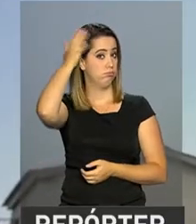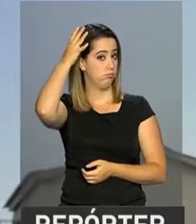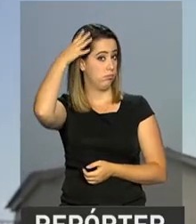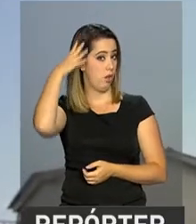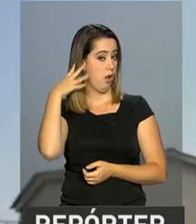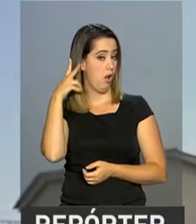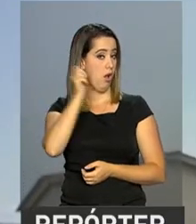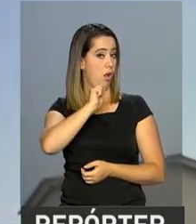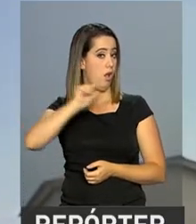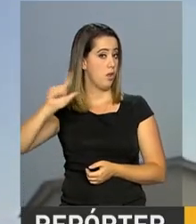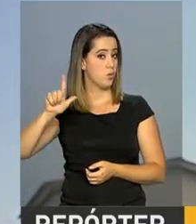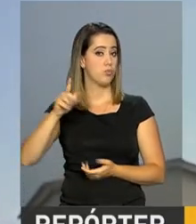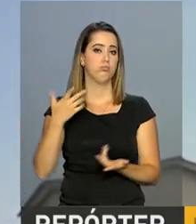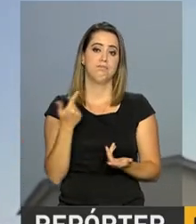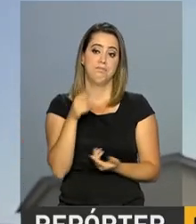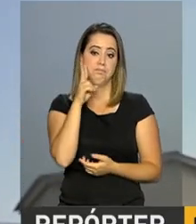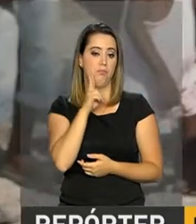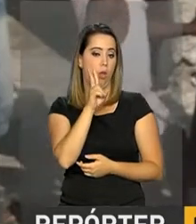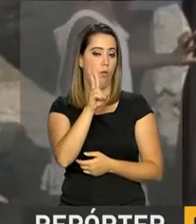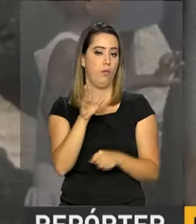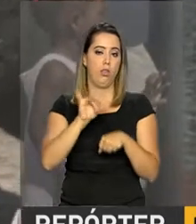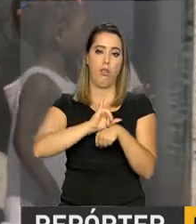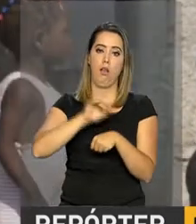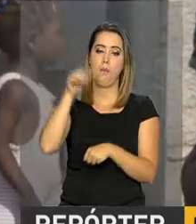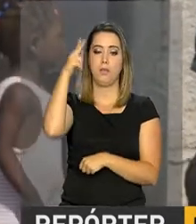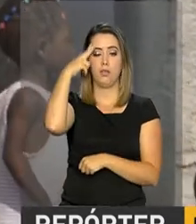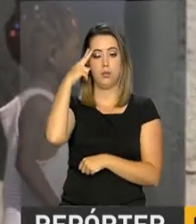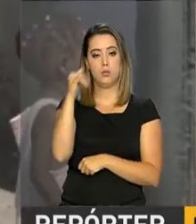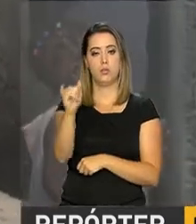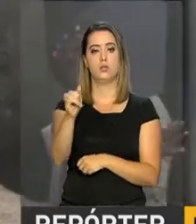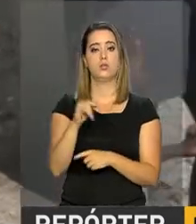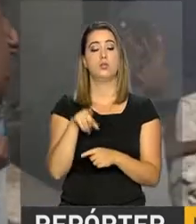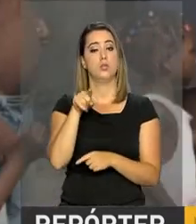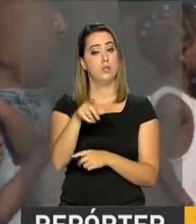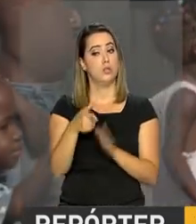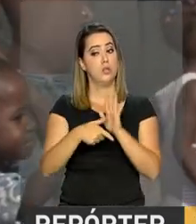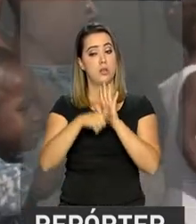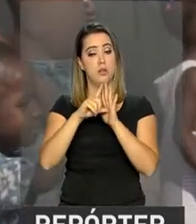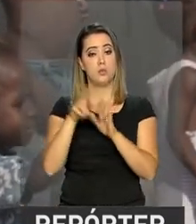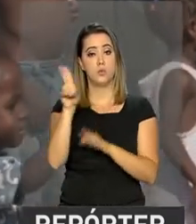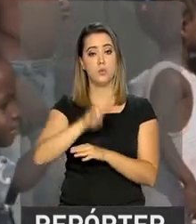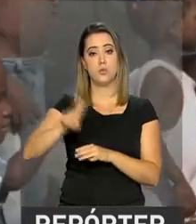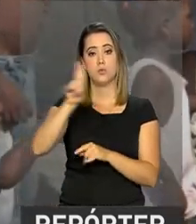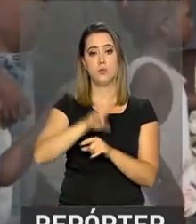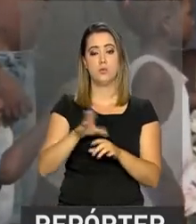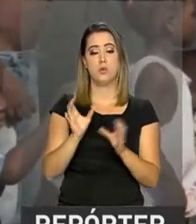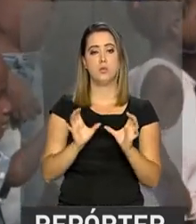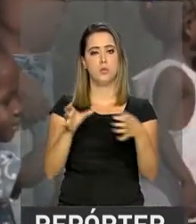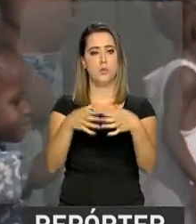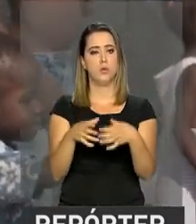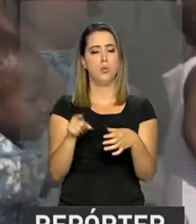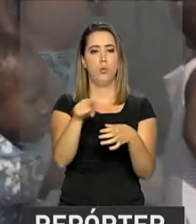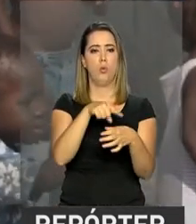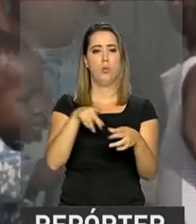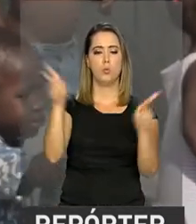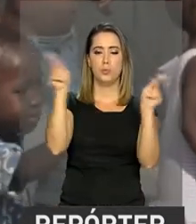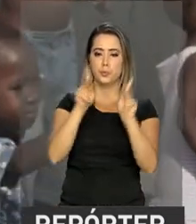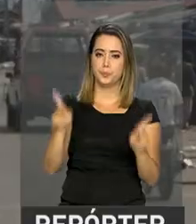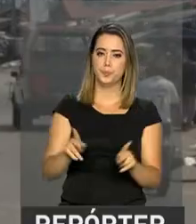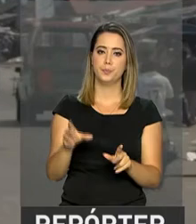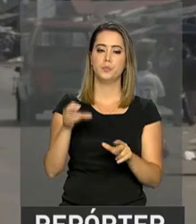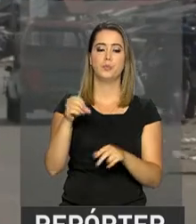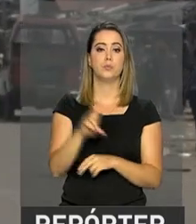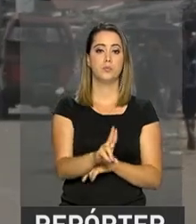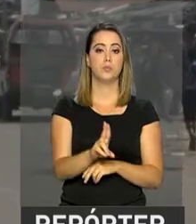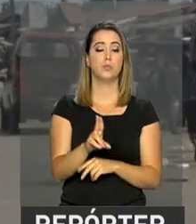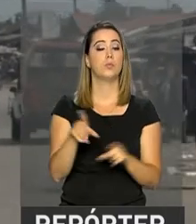azuis já não são vistos em Porto Príncipe, capital do Haiti. Eles eram usados pelos integrantes das Forças de Paz da ONU.